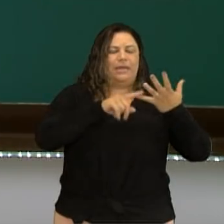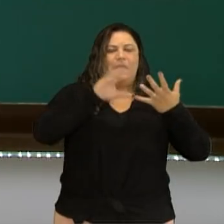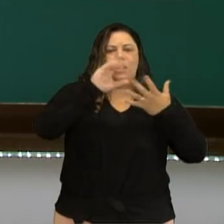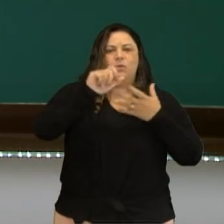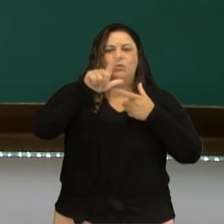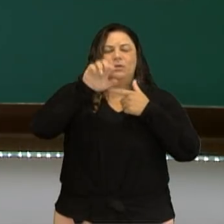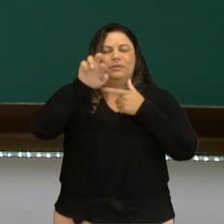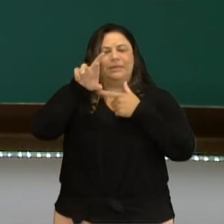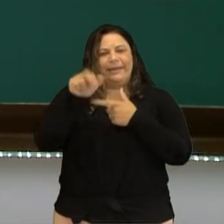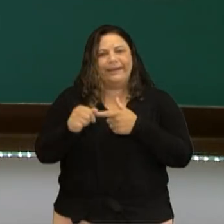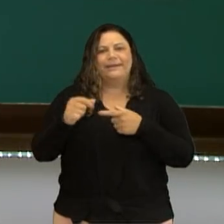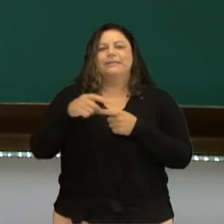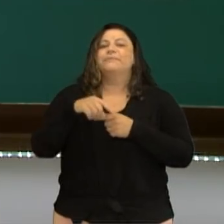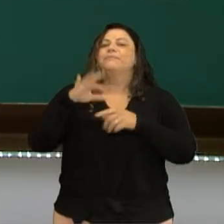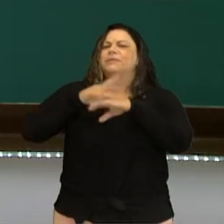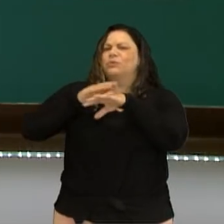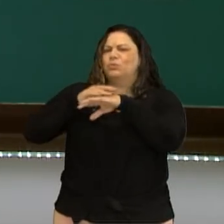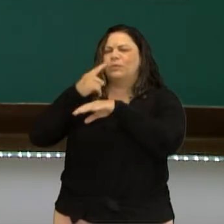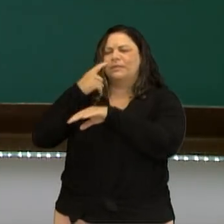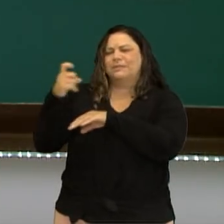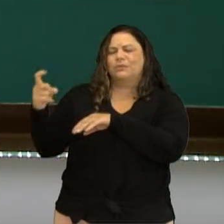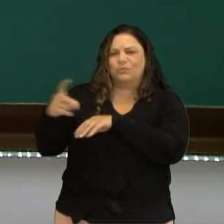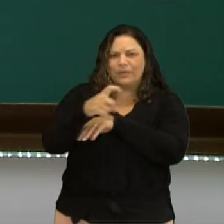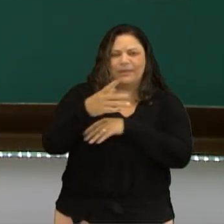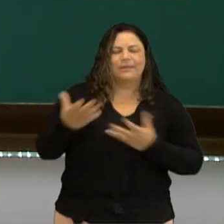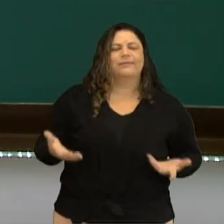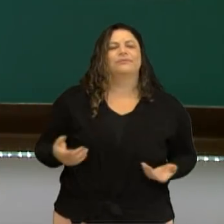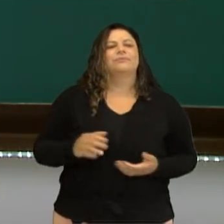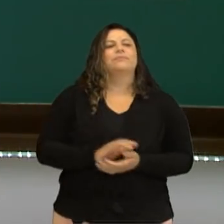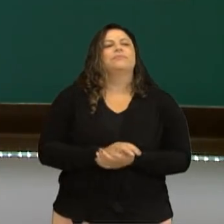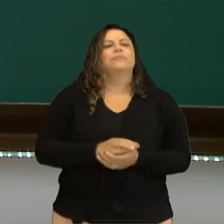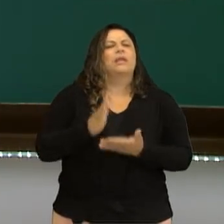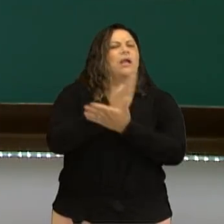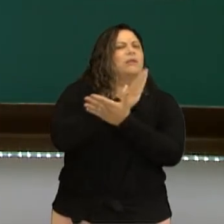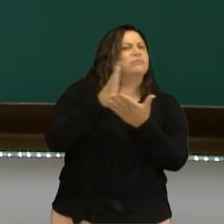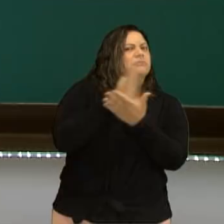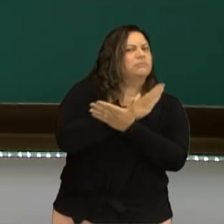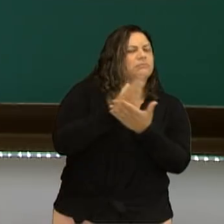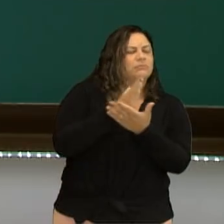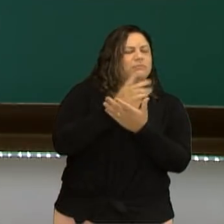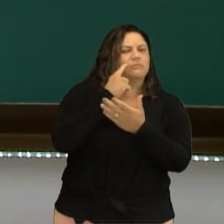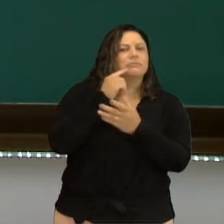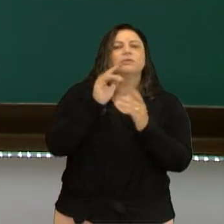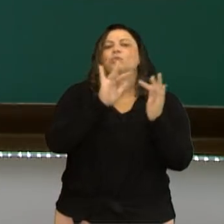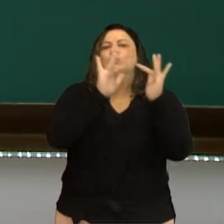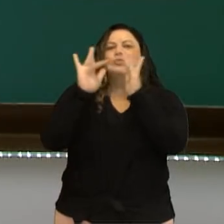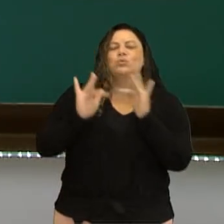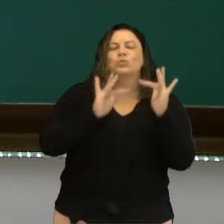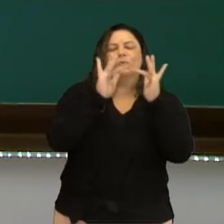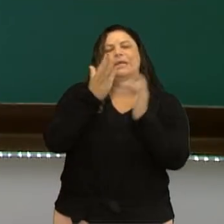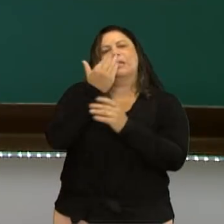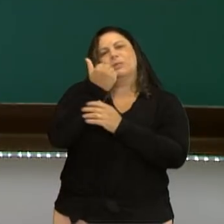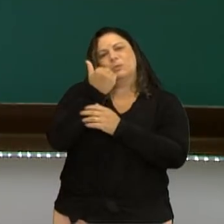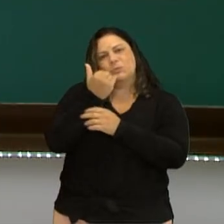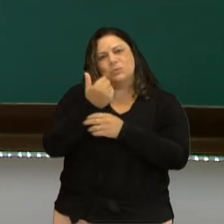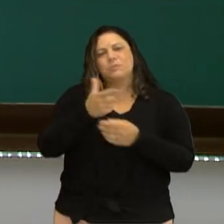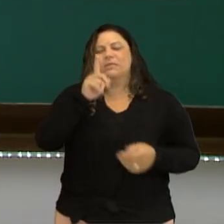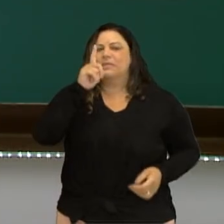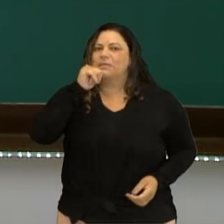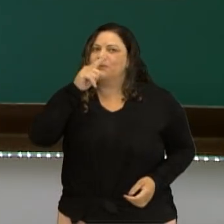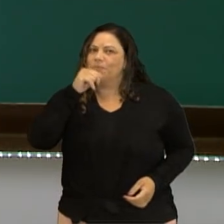e a leptospirose. Você percebeu que algumas dessas doenças são em contato com alimentos, com